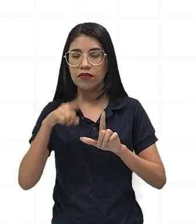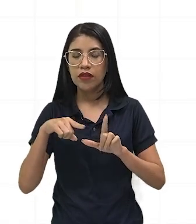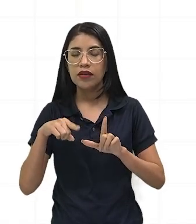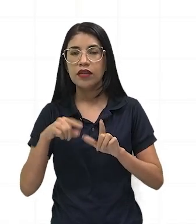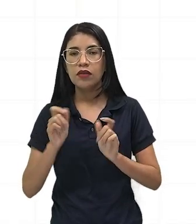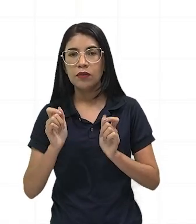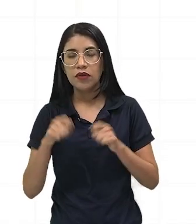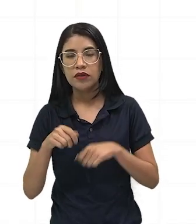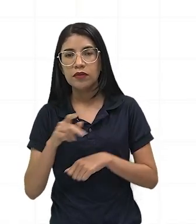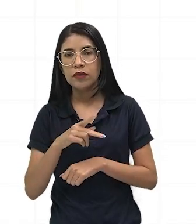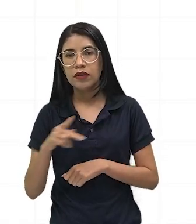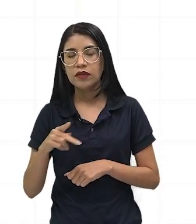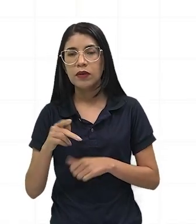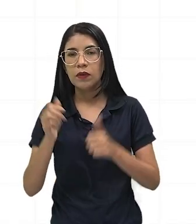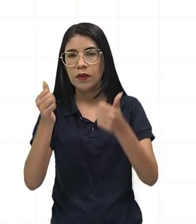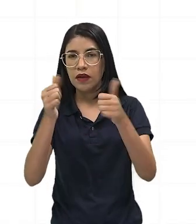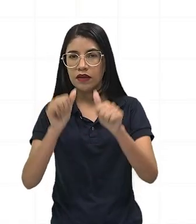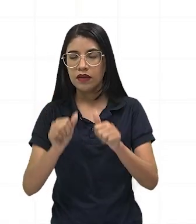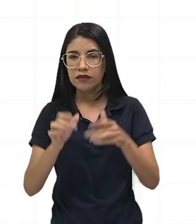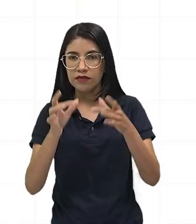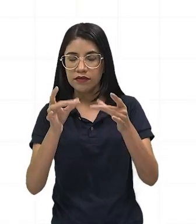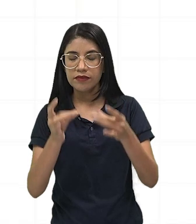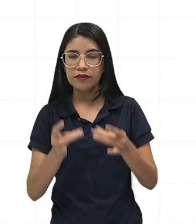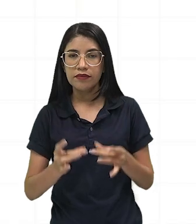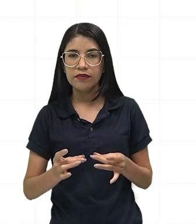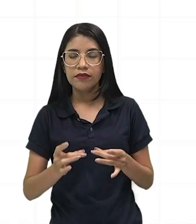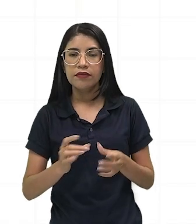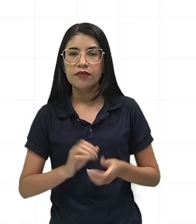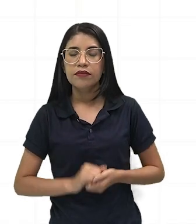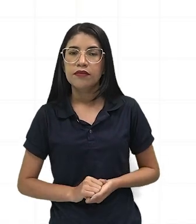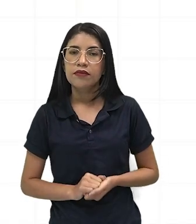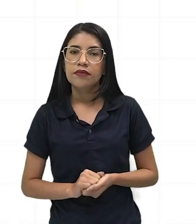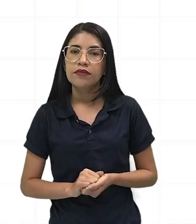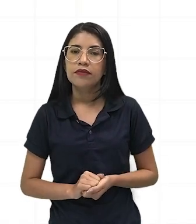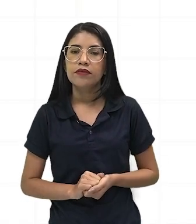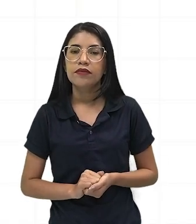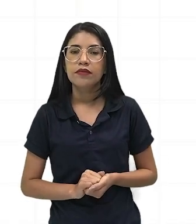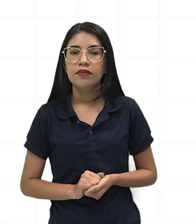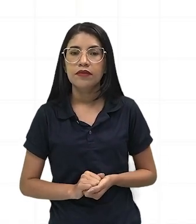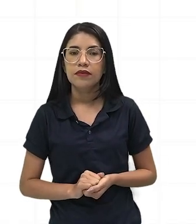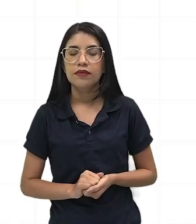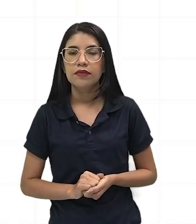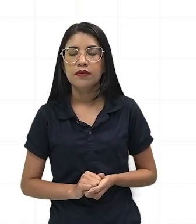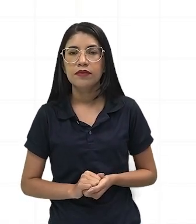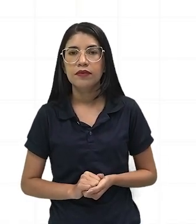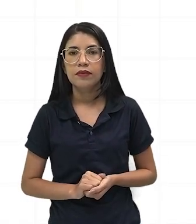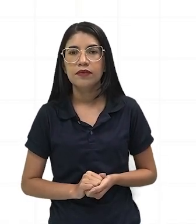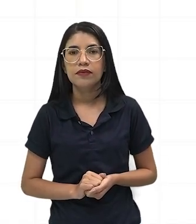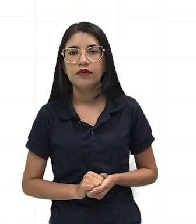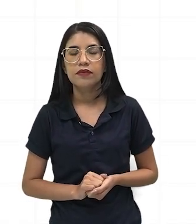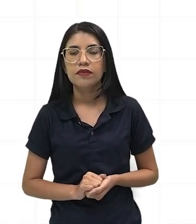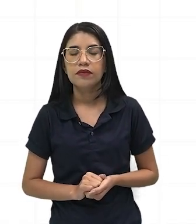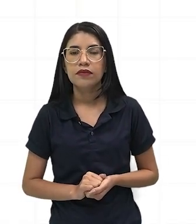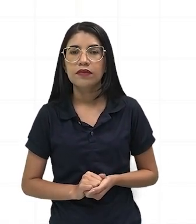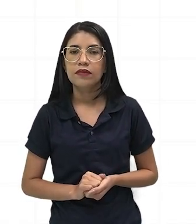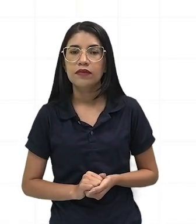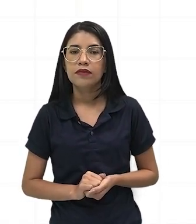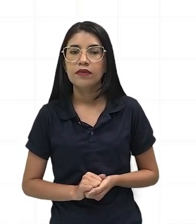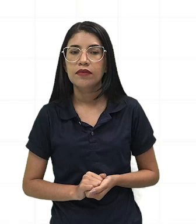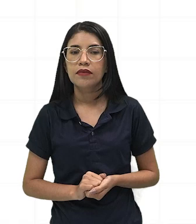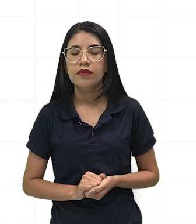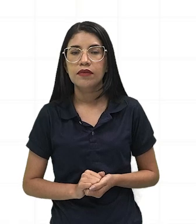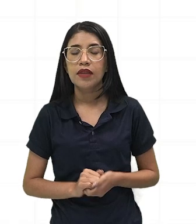professor vai conseguir analisar, né? Então, nós temos aqui, por exemplo, vamos ter que analisar sempre